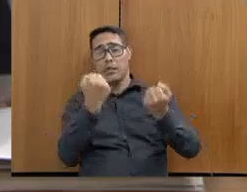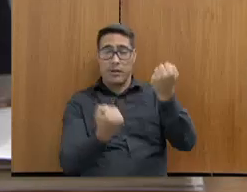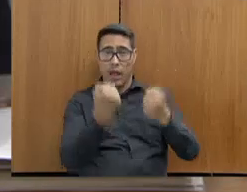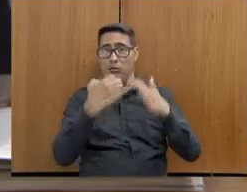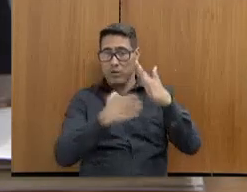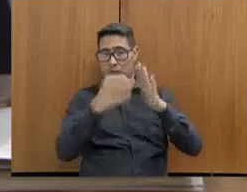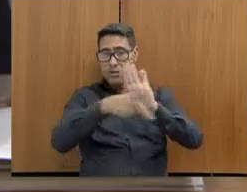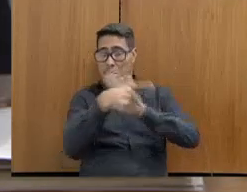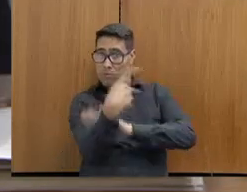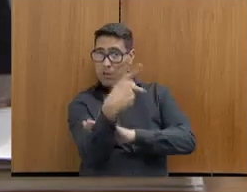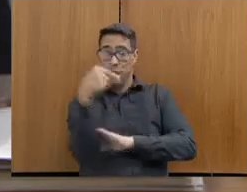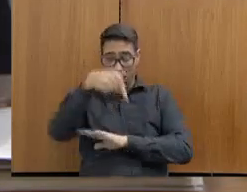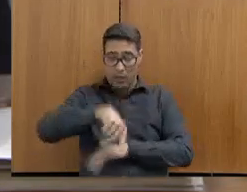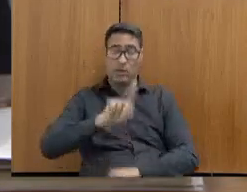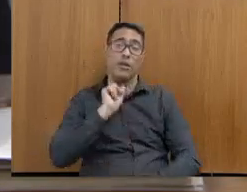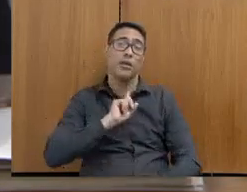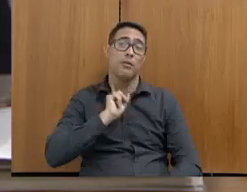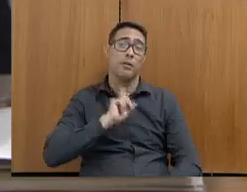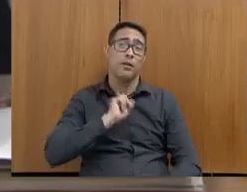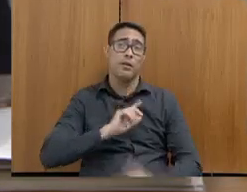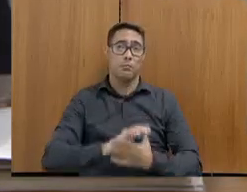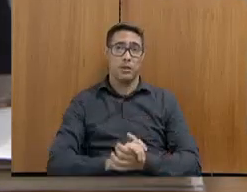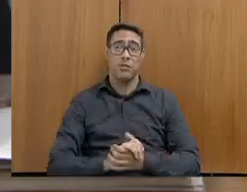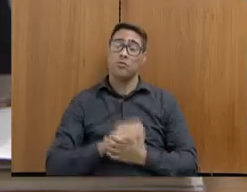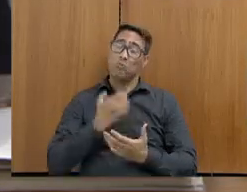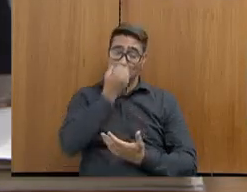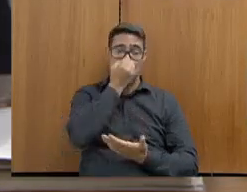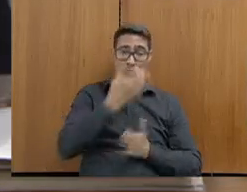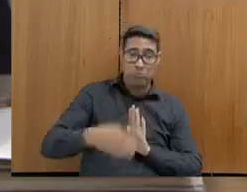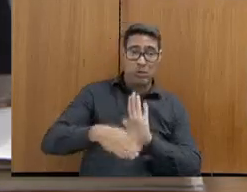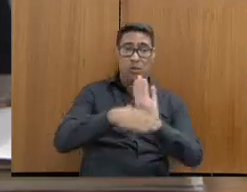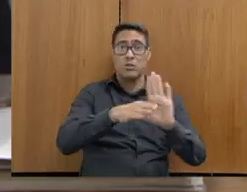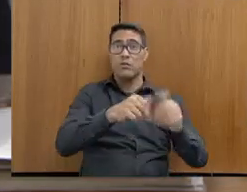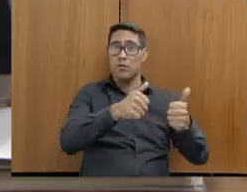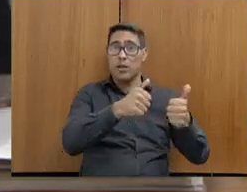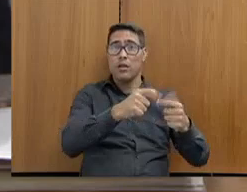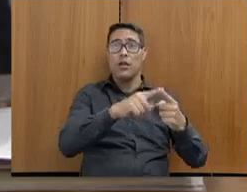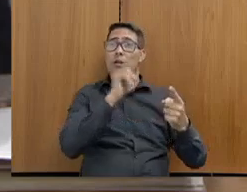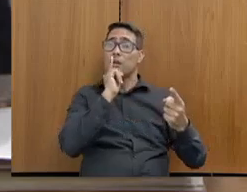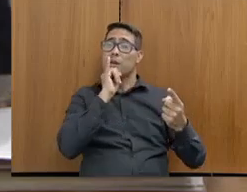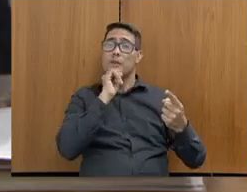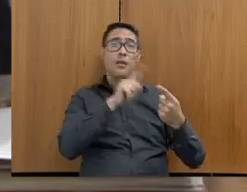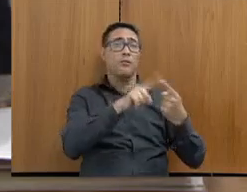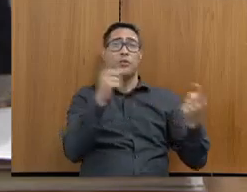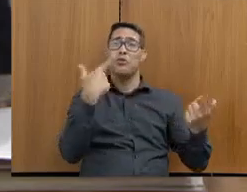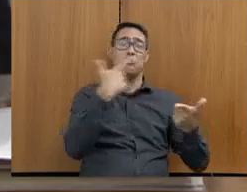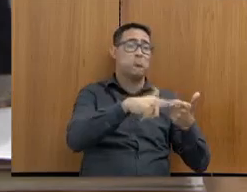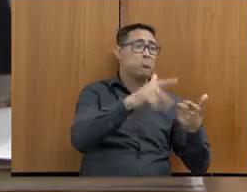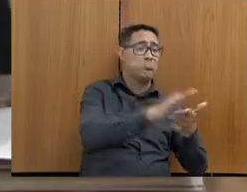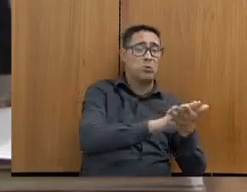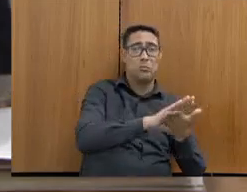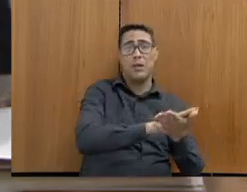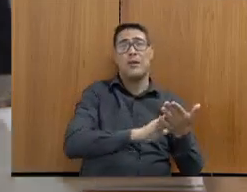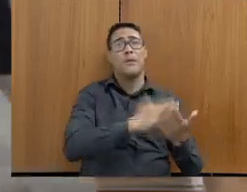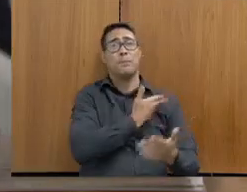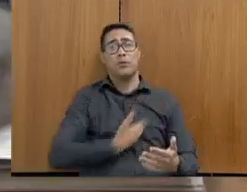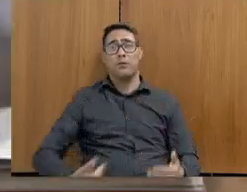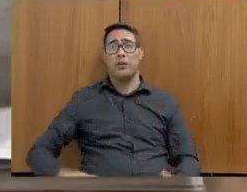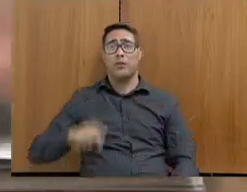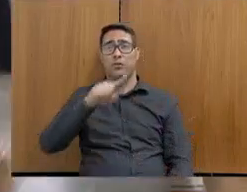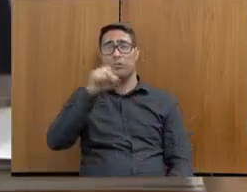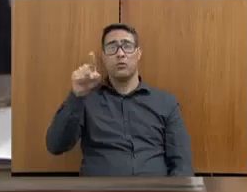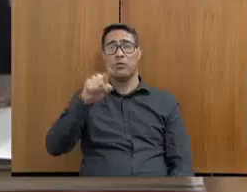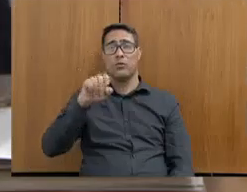incentivo não certo então é só para justificar que não tem nenhuma Bené de Governador uma vontade de ajudar